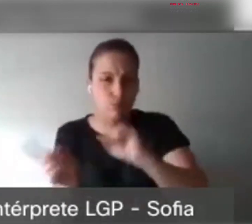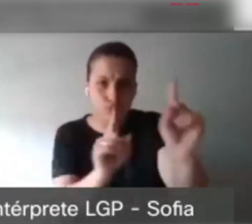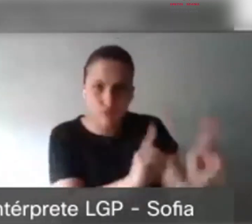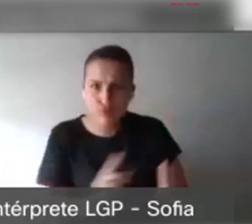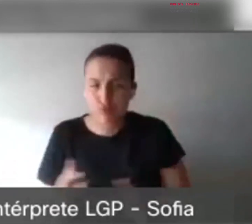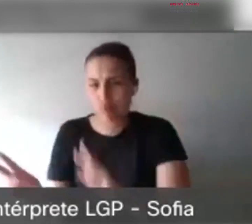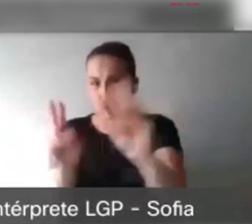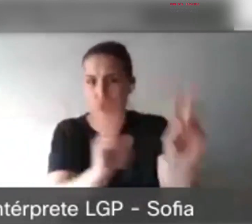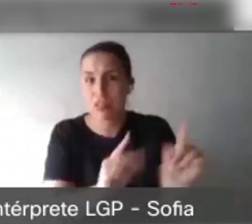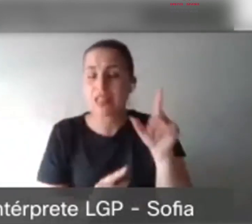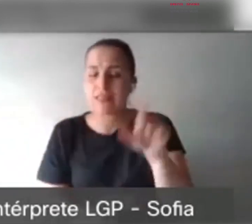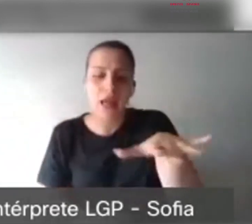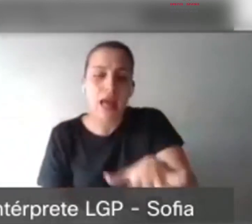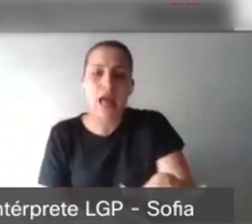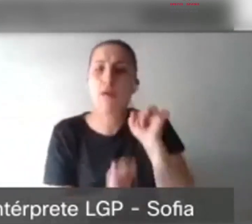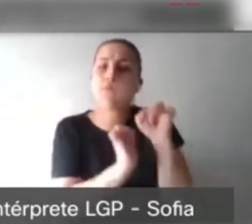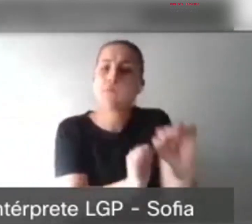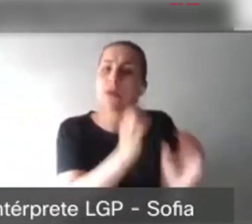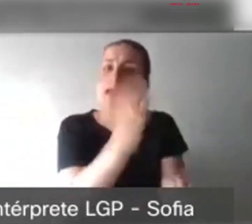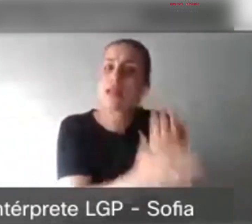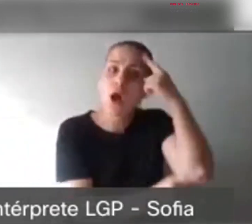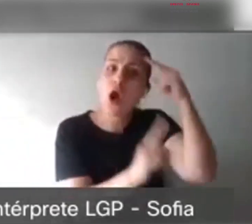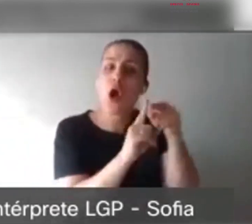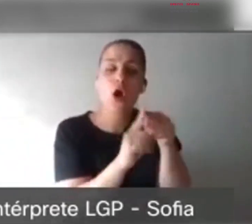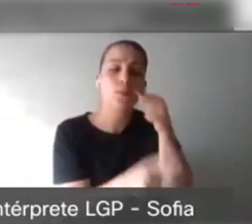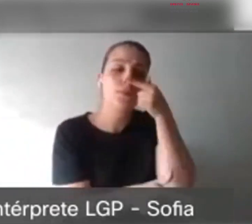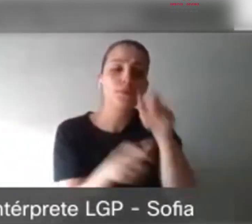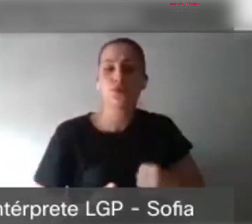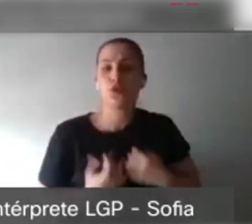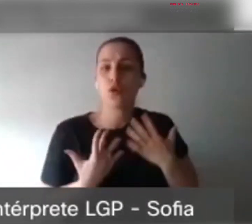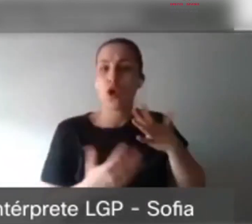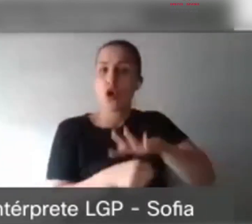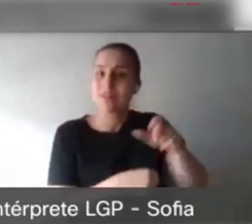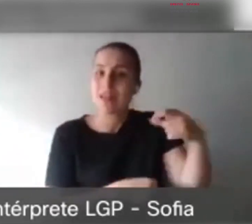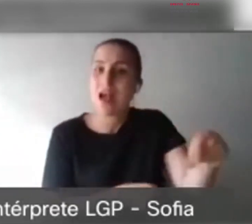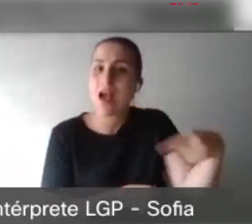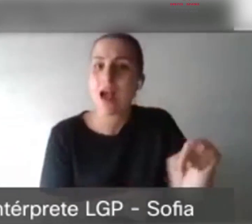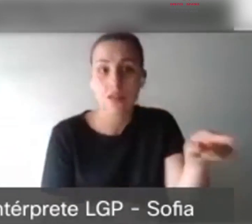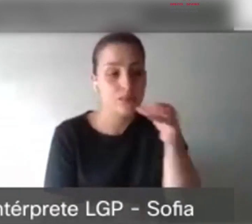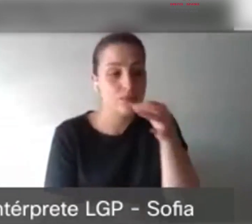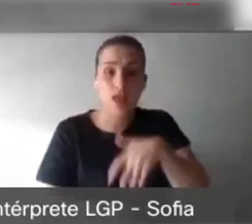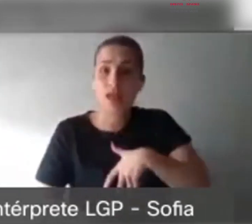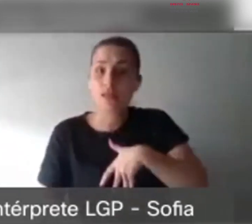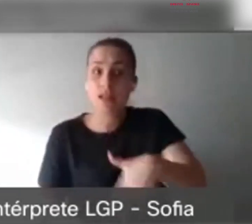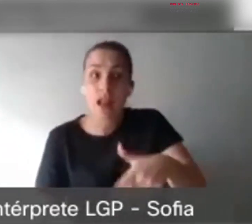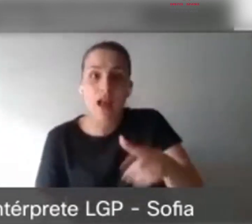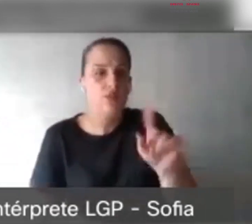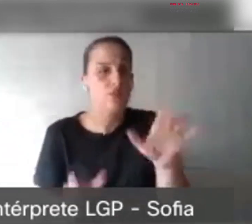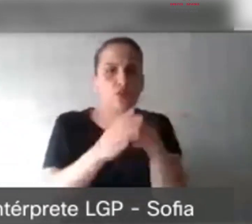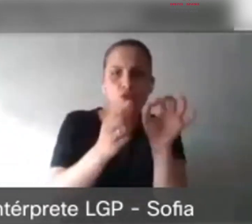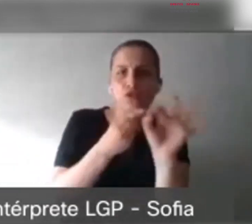preciso criar áreas específicas para doentes infectados. Portanto, nós estamos aqui a falar de grávidas ou de outros grupos